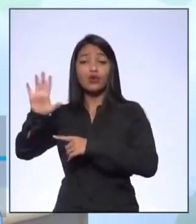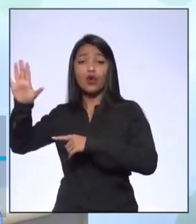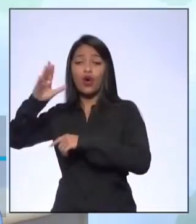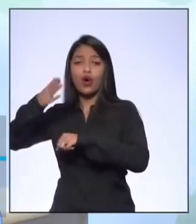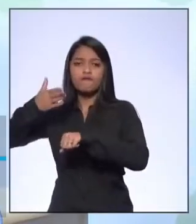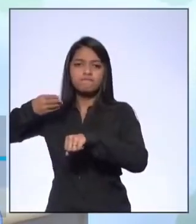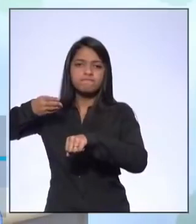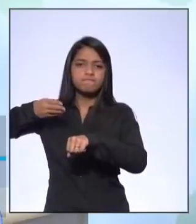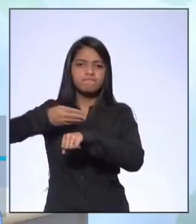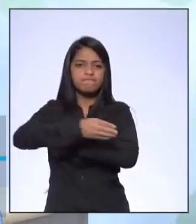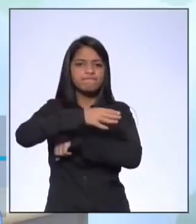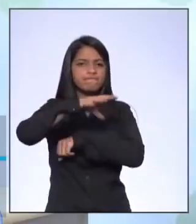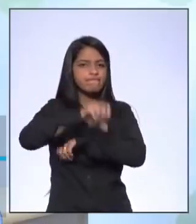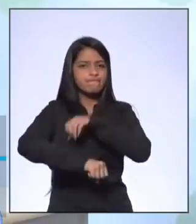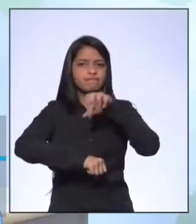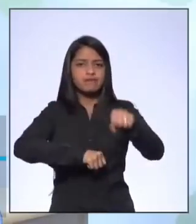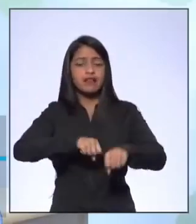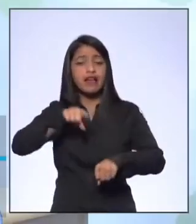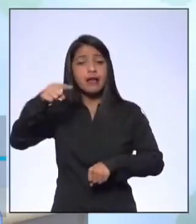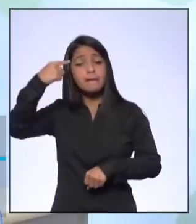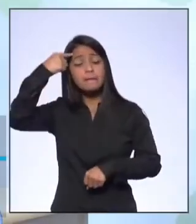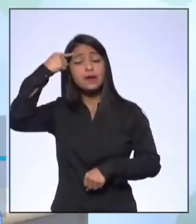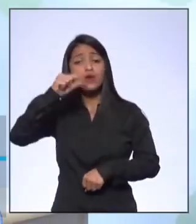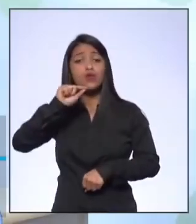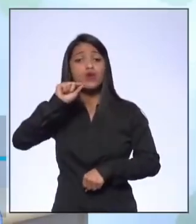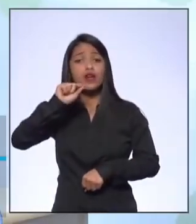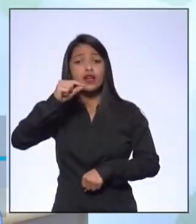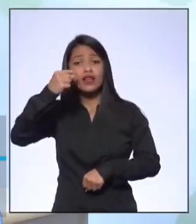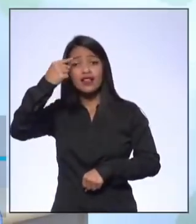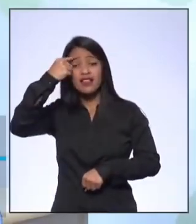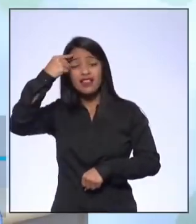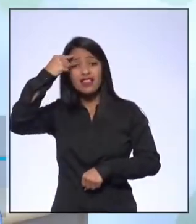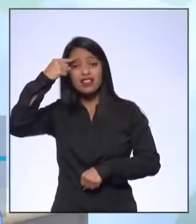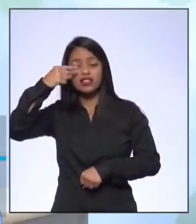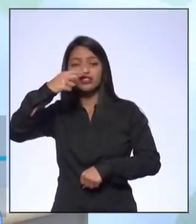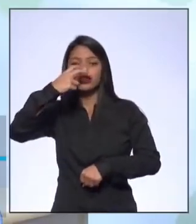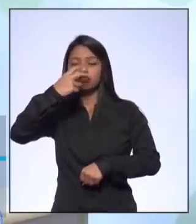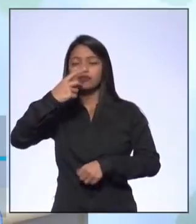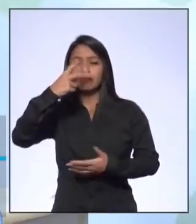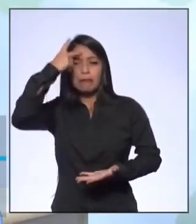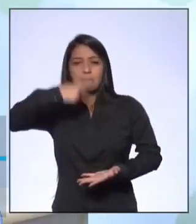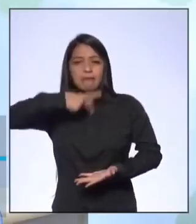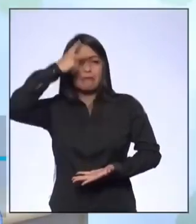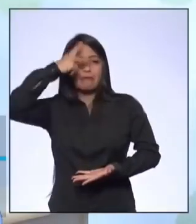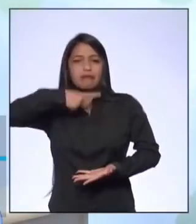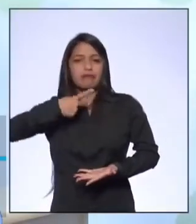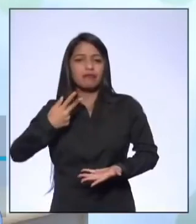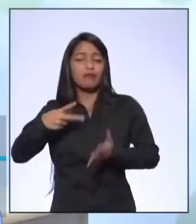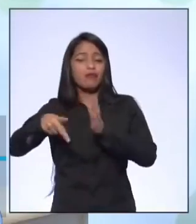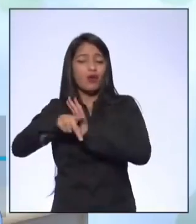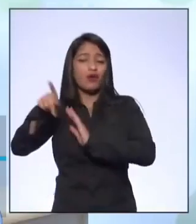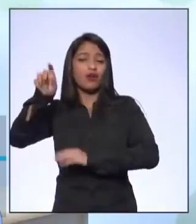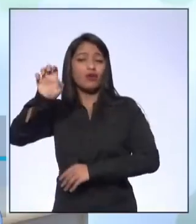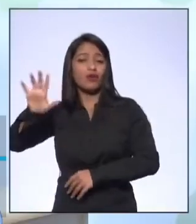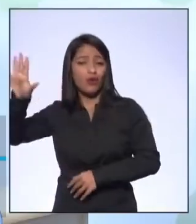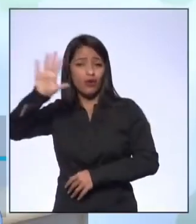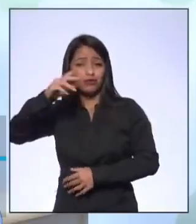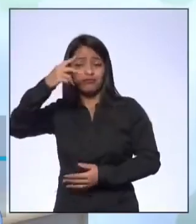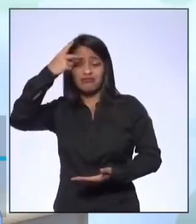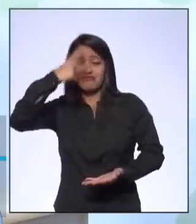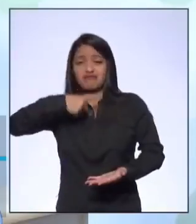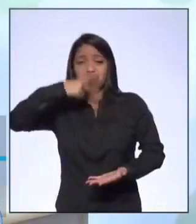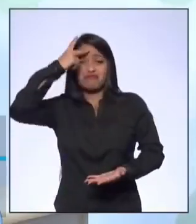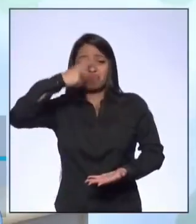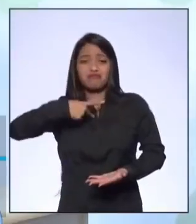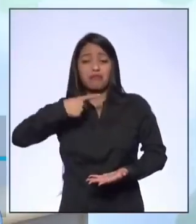territórios, eles chegam com uma mentalidade etnocêntrica, europeia, fundamentado no